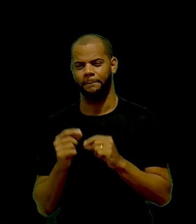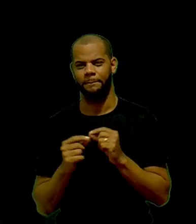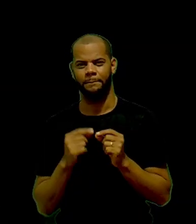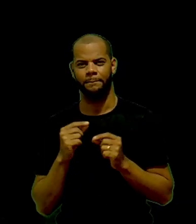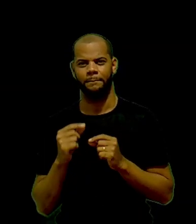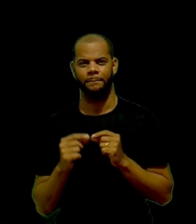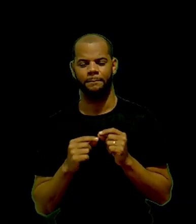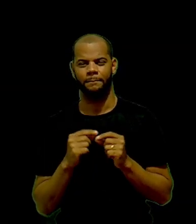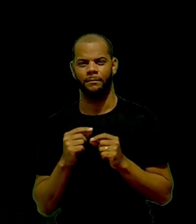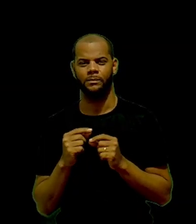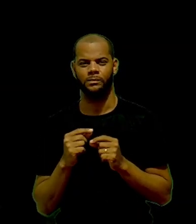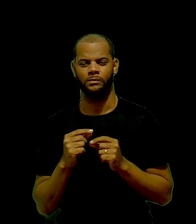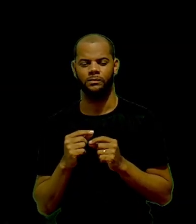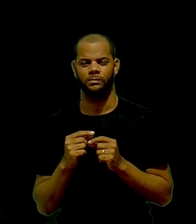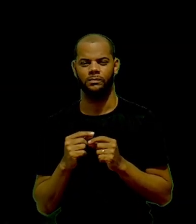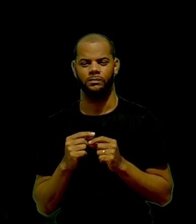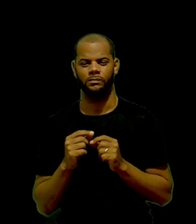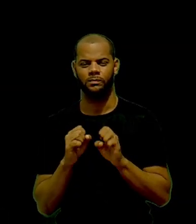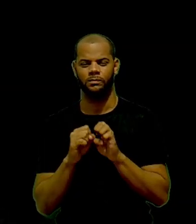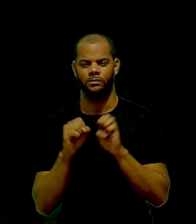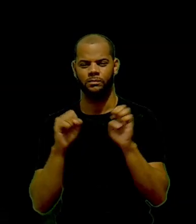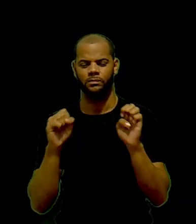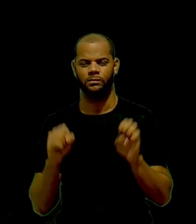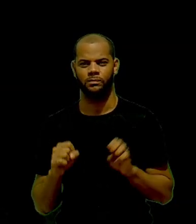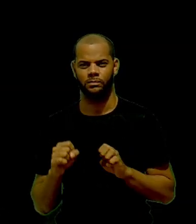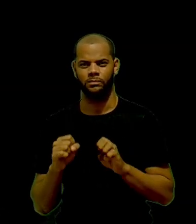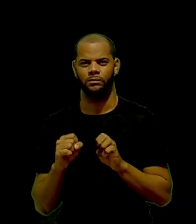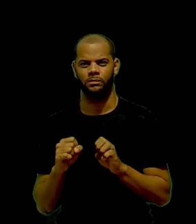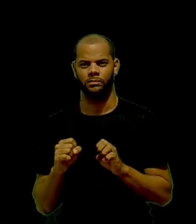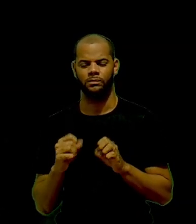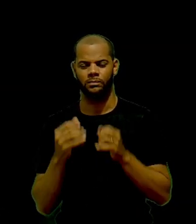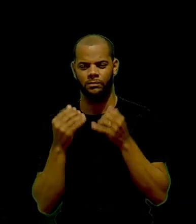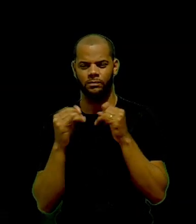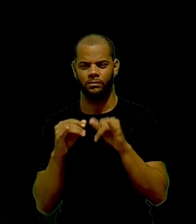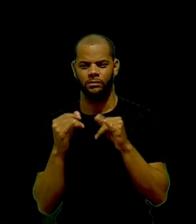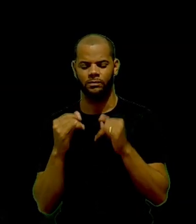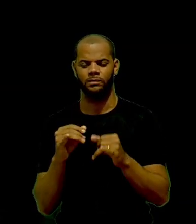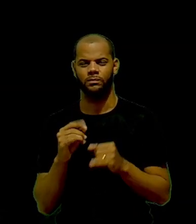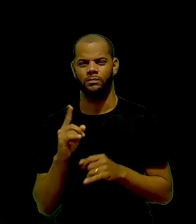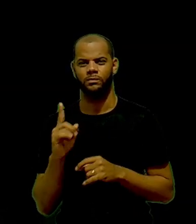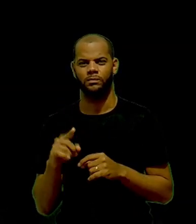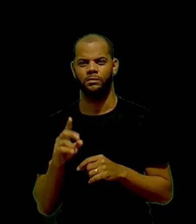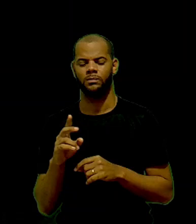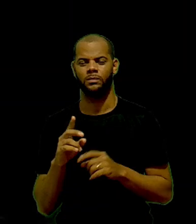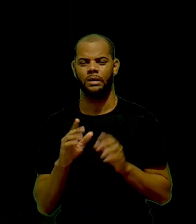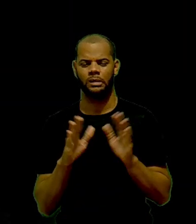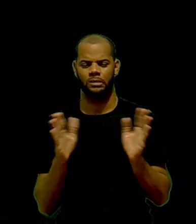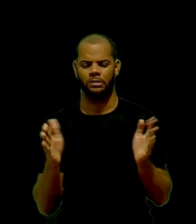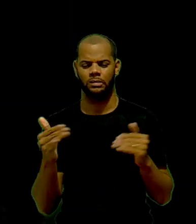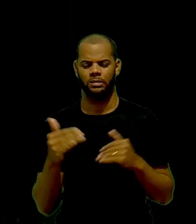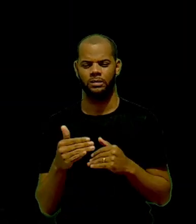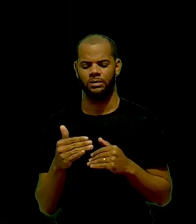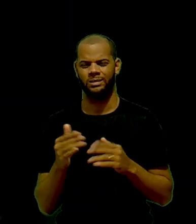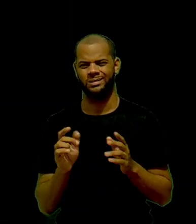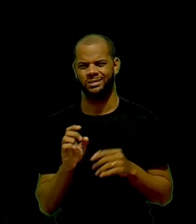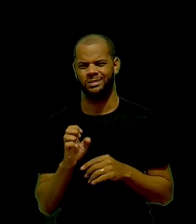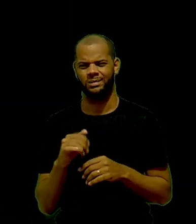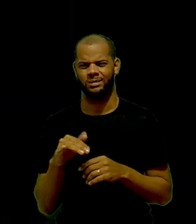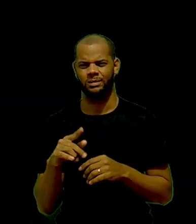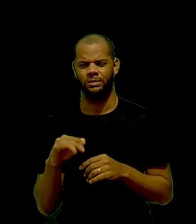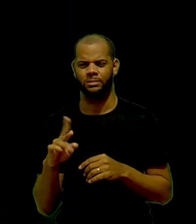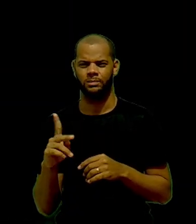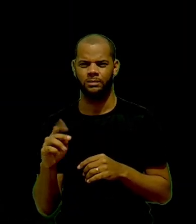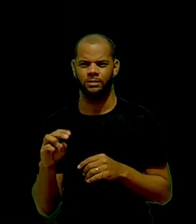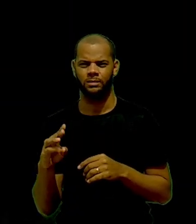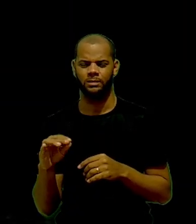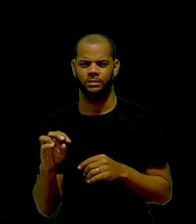da funcionalidade de um sistema de armazenamento de energia em baterias. Esse equipamento, vamos chamar de equipamento, depois eu vou mostrar